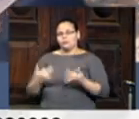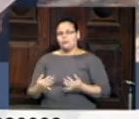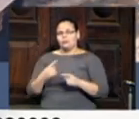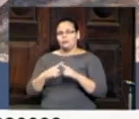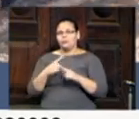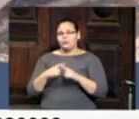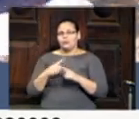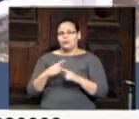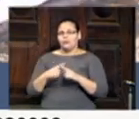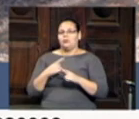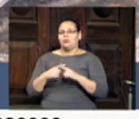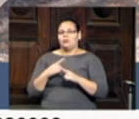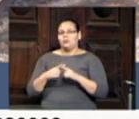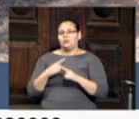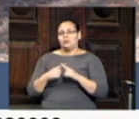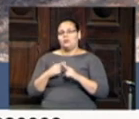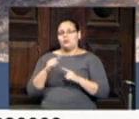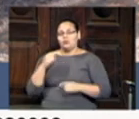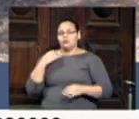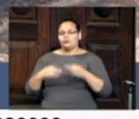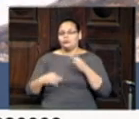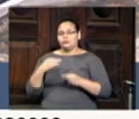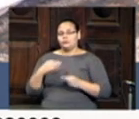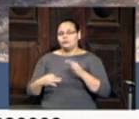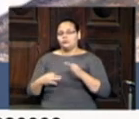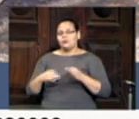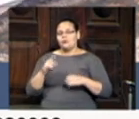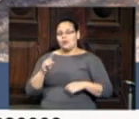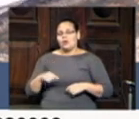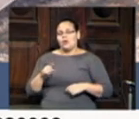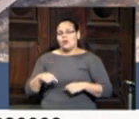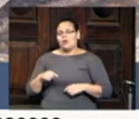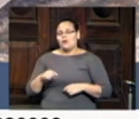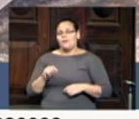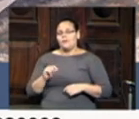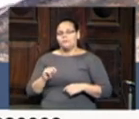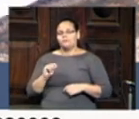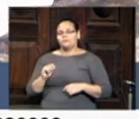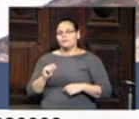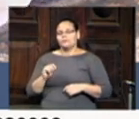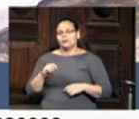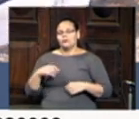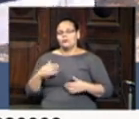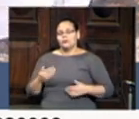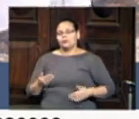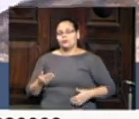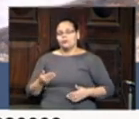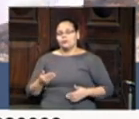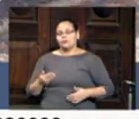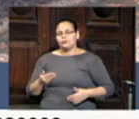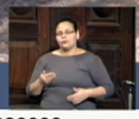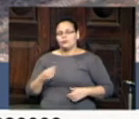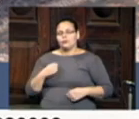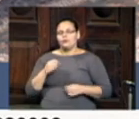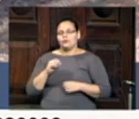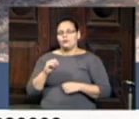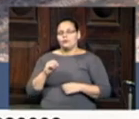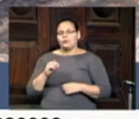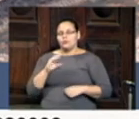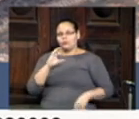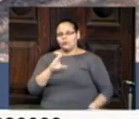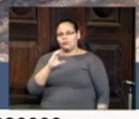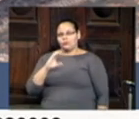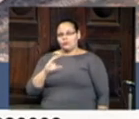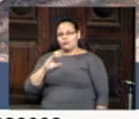Essa indicação legislativa era um projeto de lei meu que foi levado à